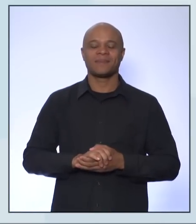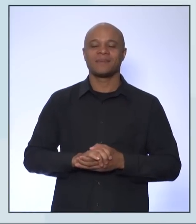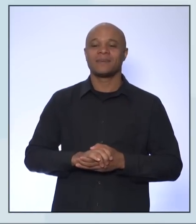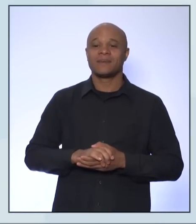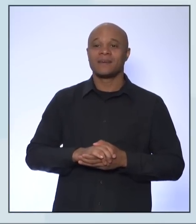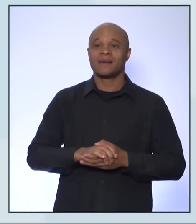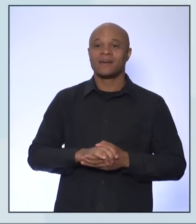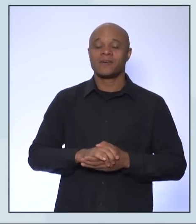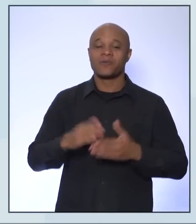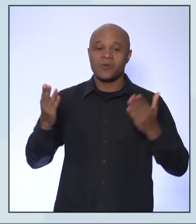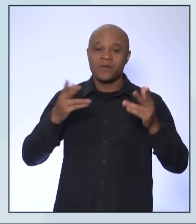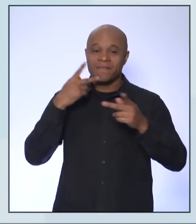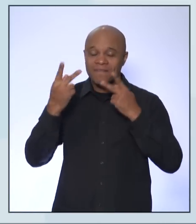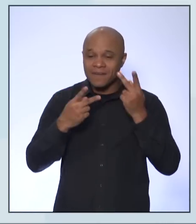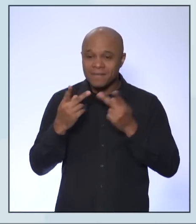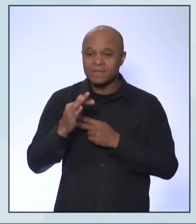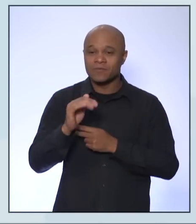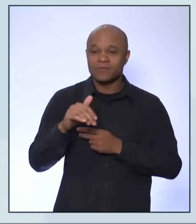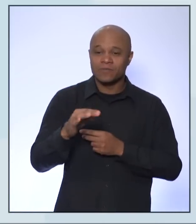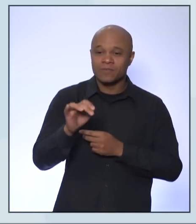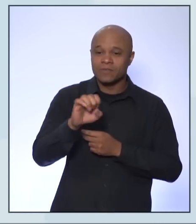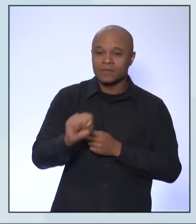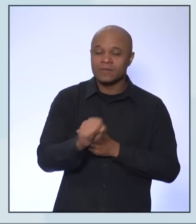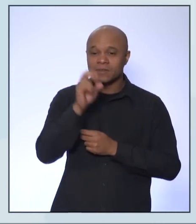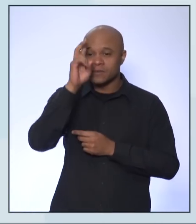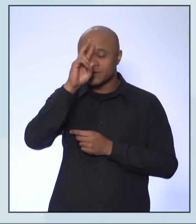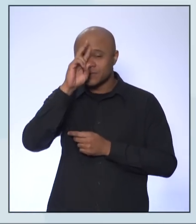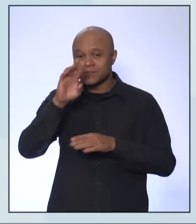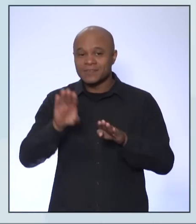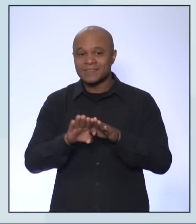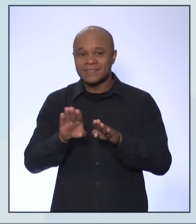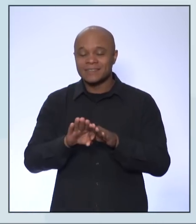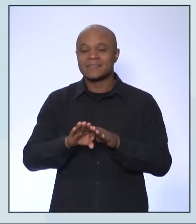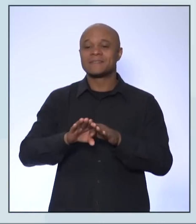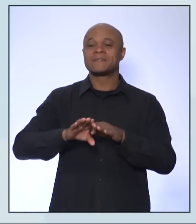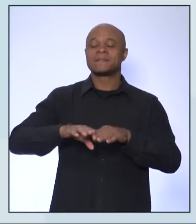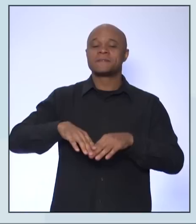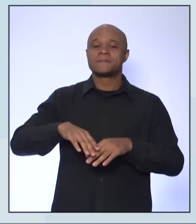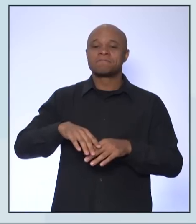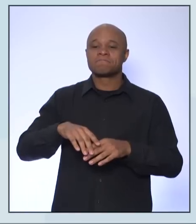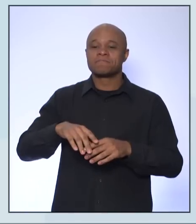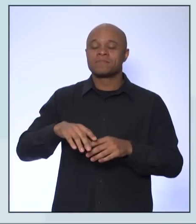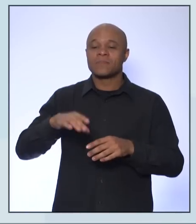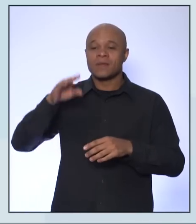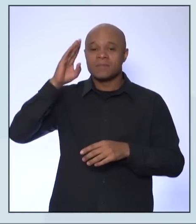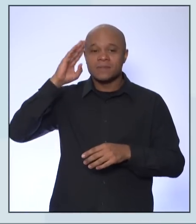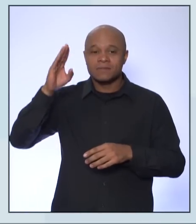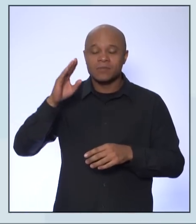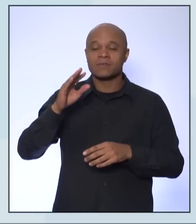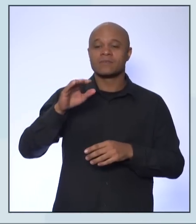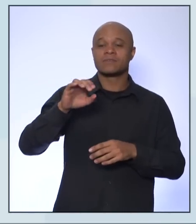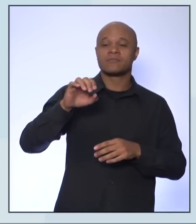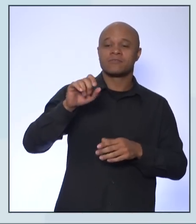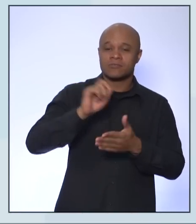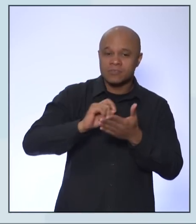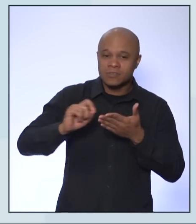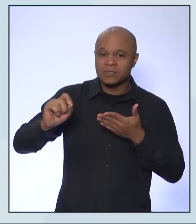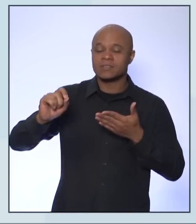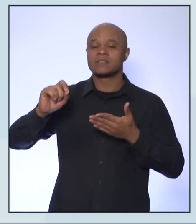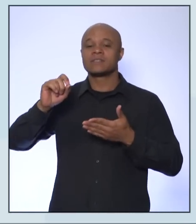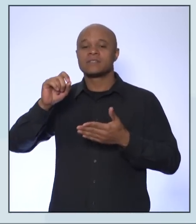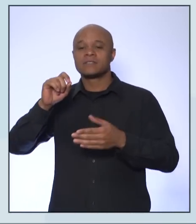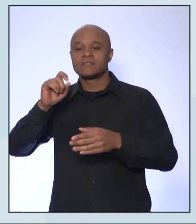hoje. Hoje nós falamos sobre fontes históricas e especificamente sobre as fontes escritas, materiais